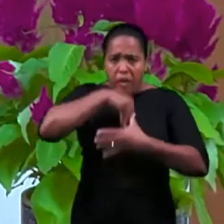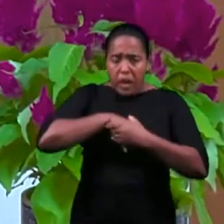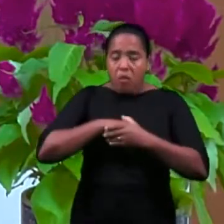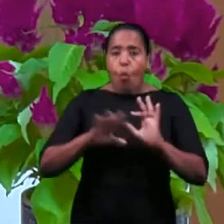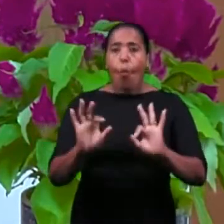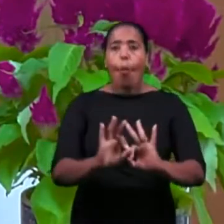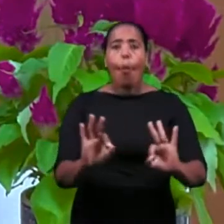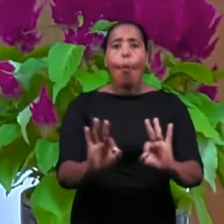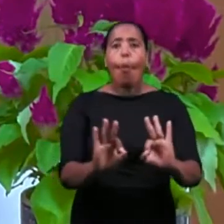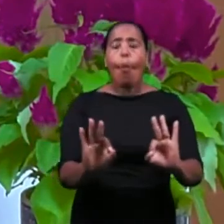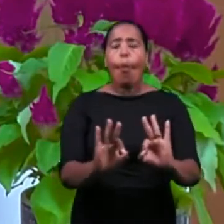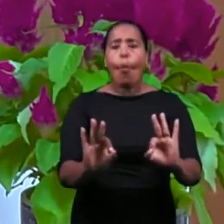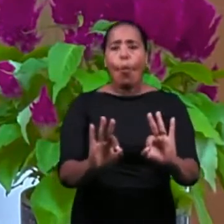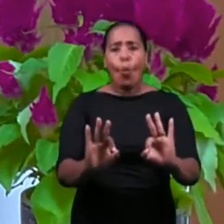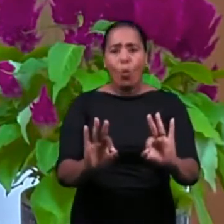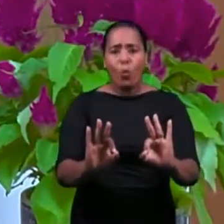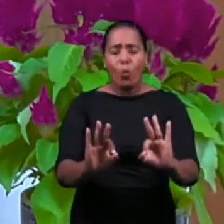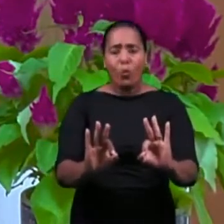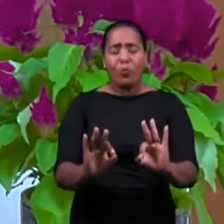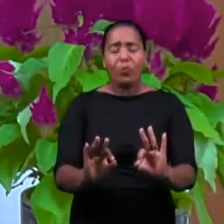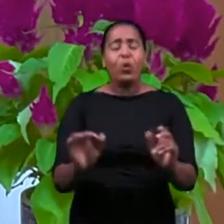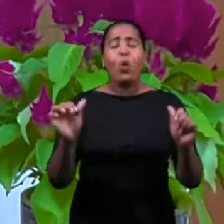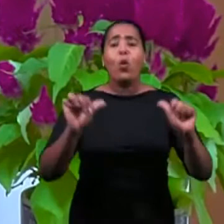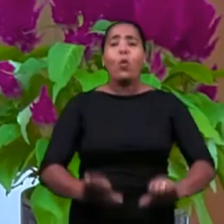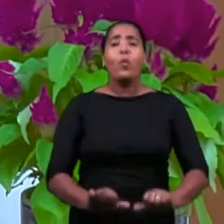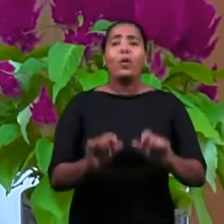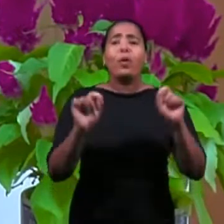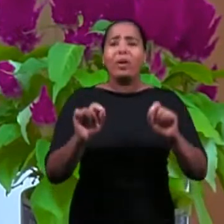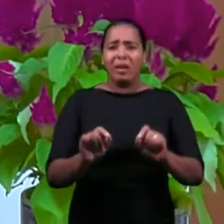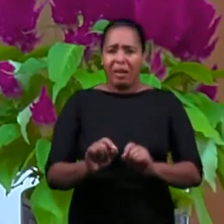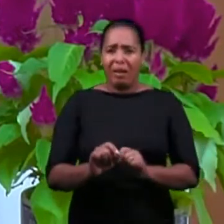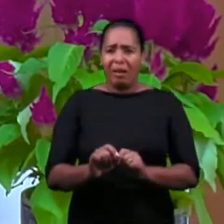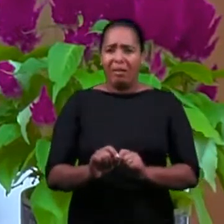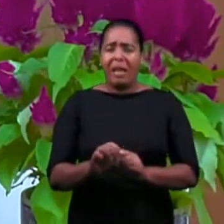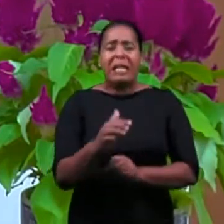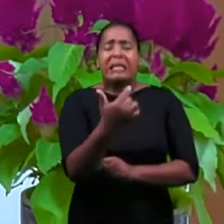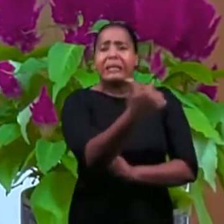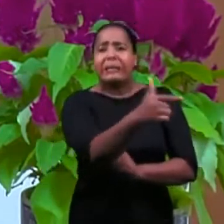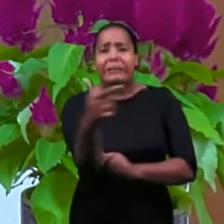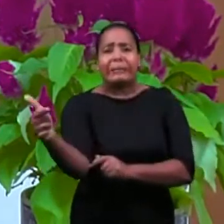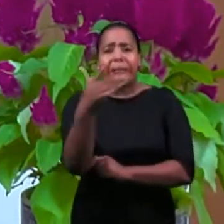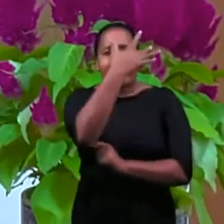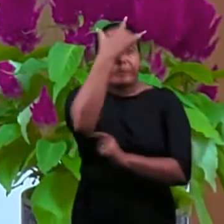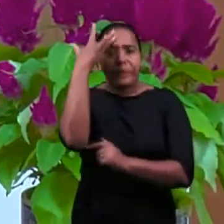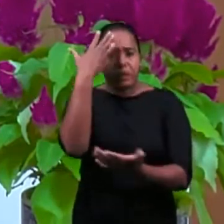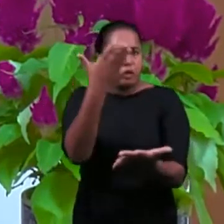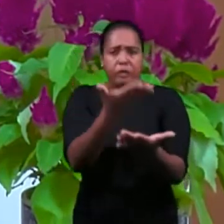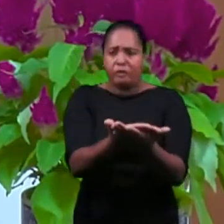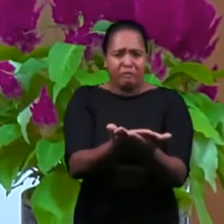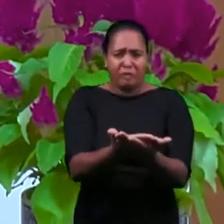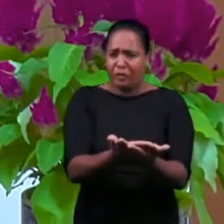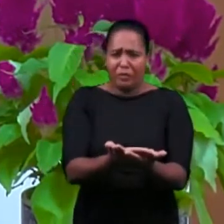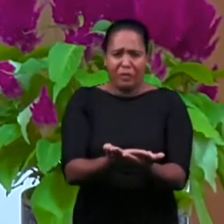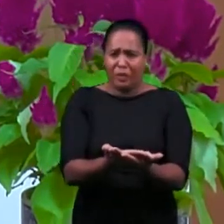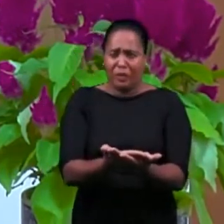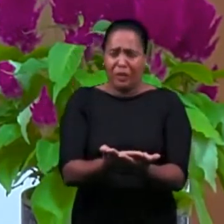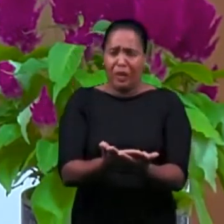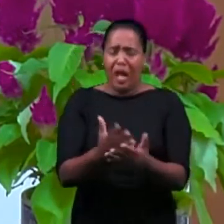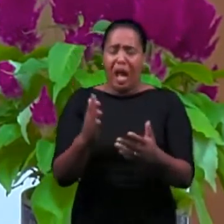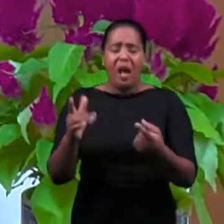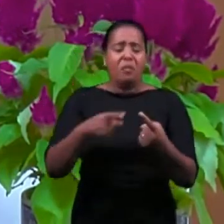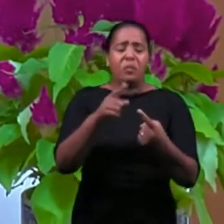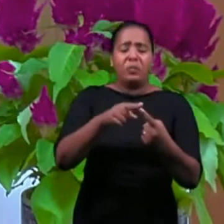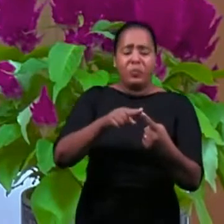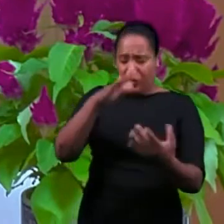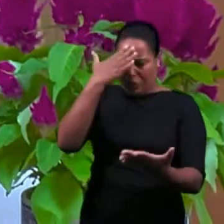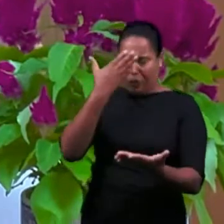o pior de tudo, é que não se sabe em quem confiar. As pessoas, uns confiam no evangelho,